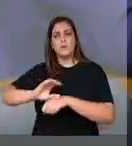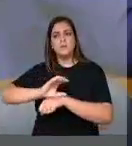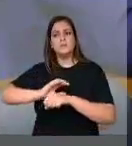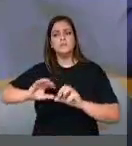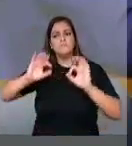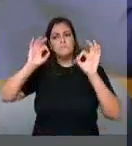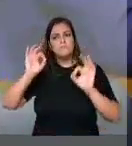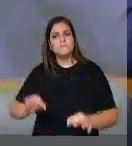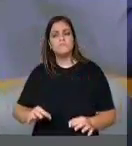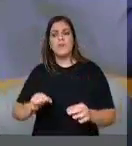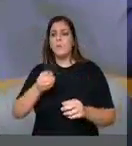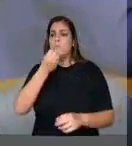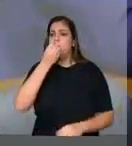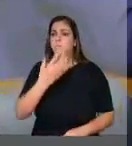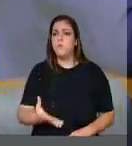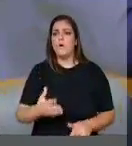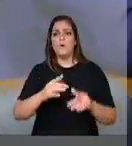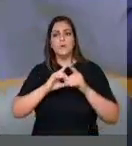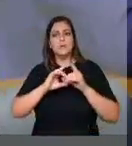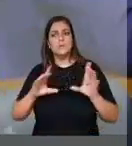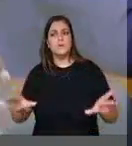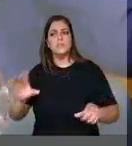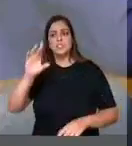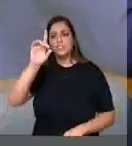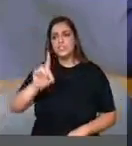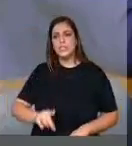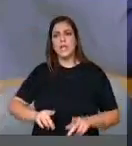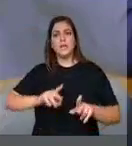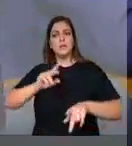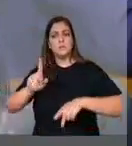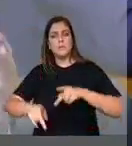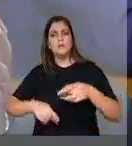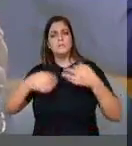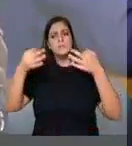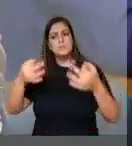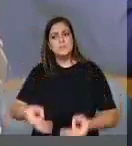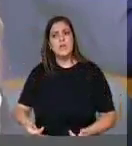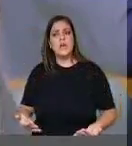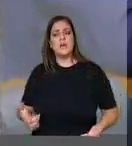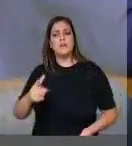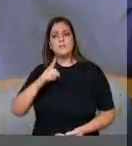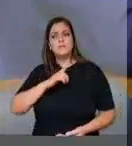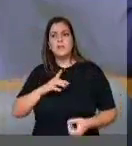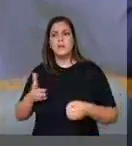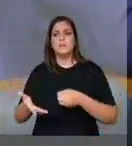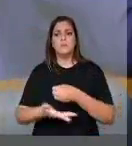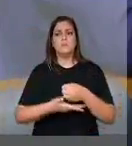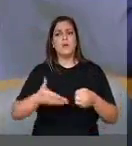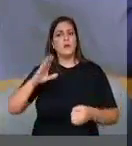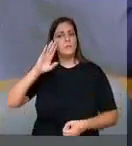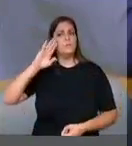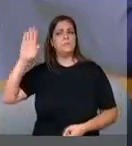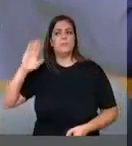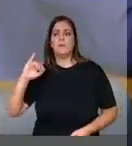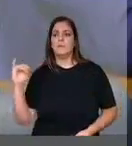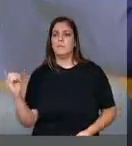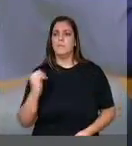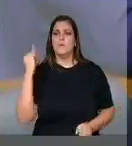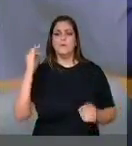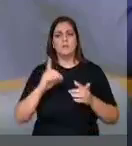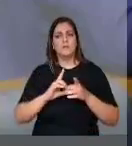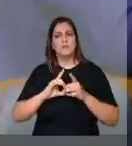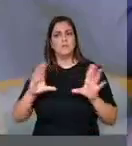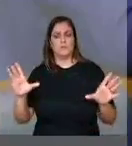Constituição garantista, uma Constituição dirigente. Ela tem princípios, ela tem princípios fundantes da República e da democracia